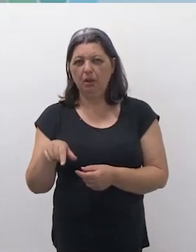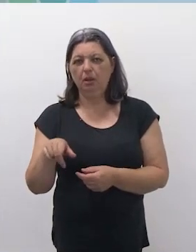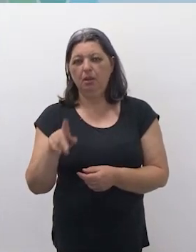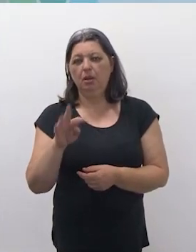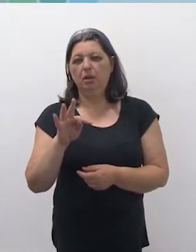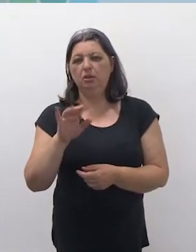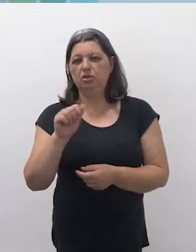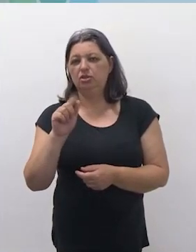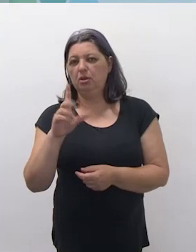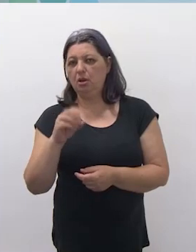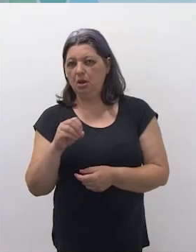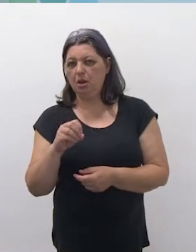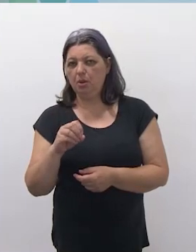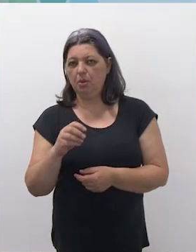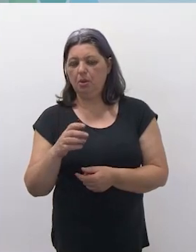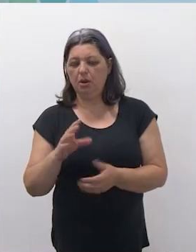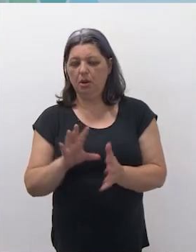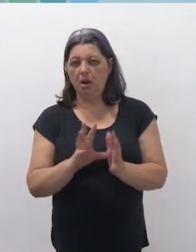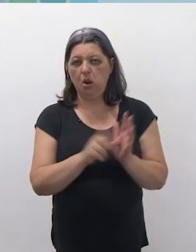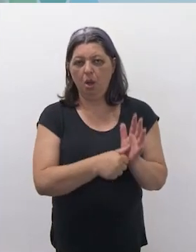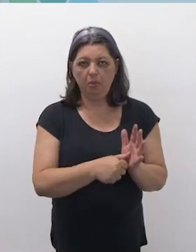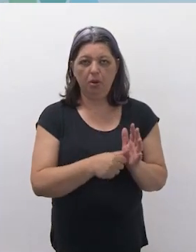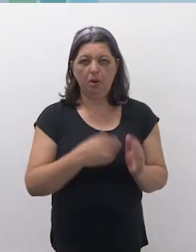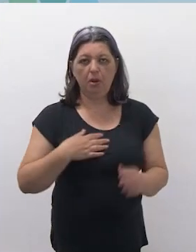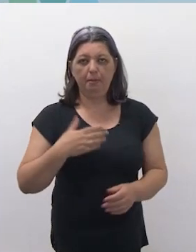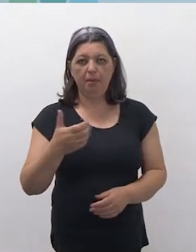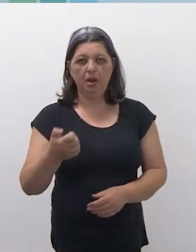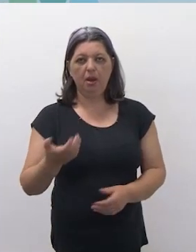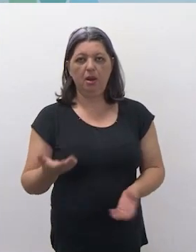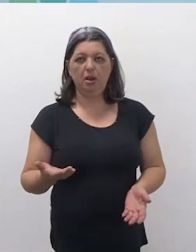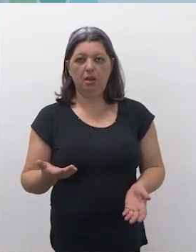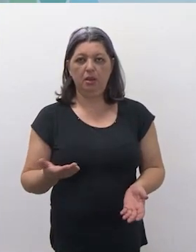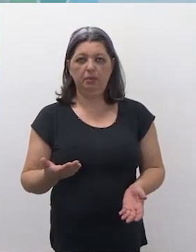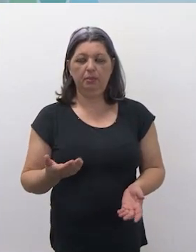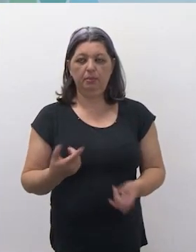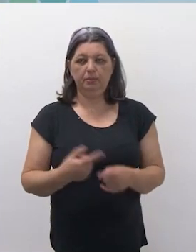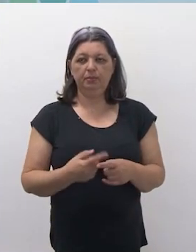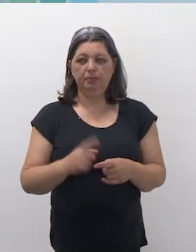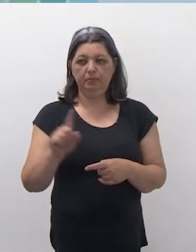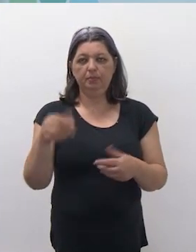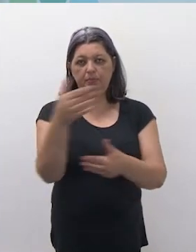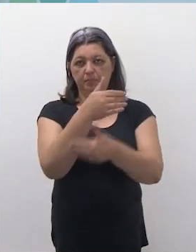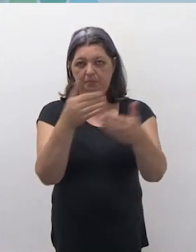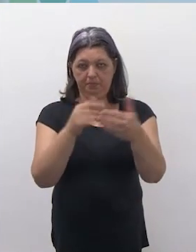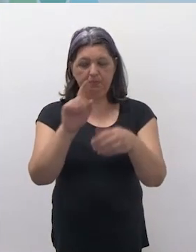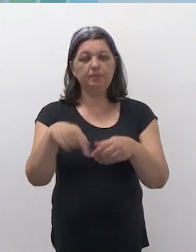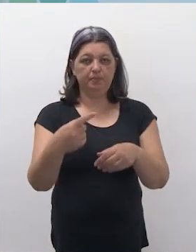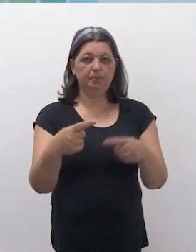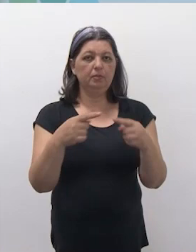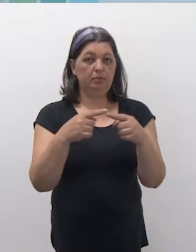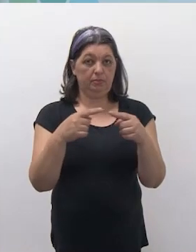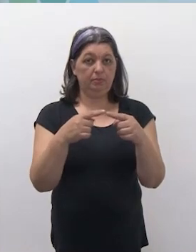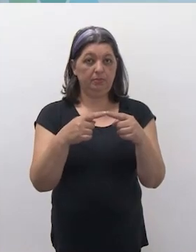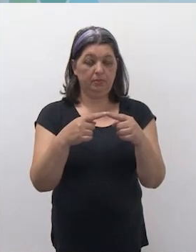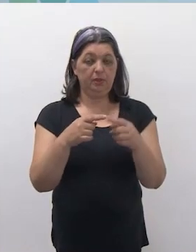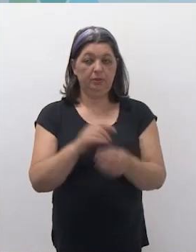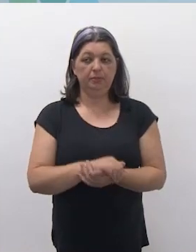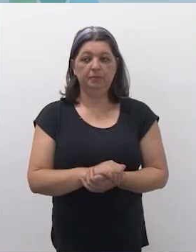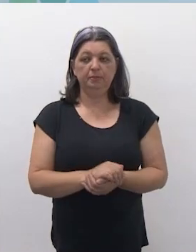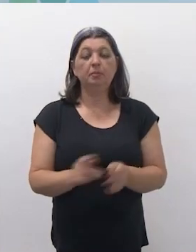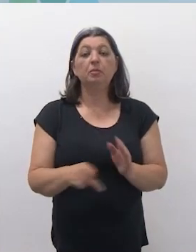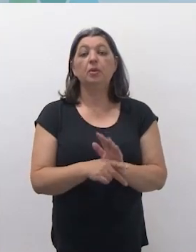aí, né? Por favor. Porque, enfim, eu quero falar justamente do próximo slide, tem a ver com o que você está falando, né? A relação entre os direitos